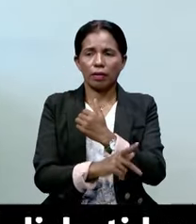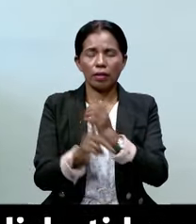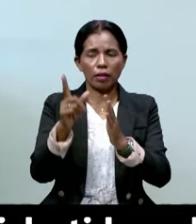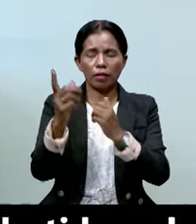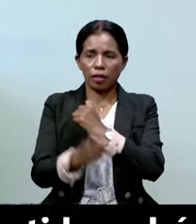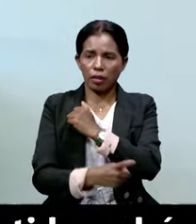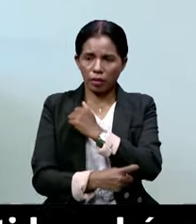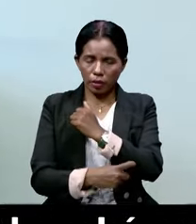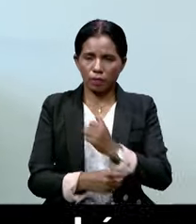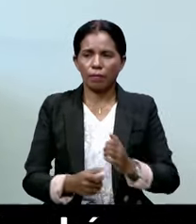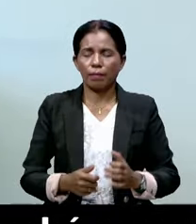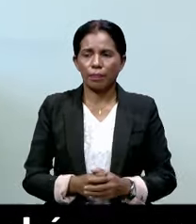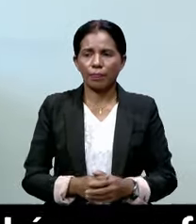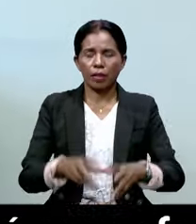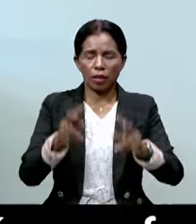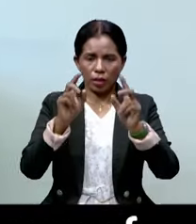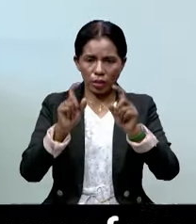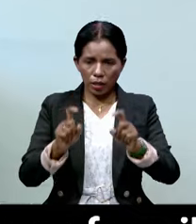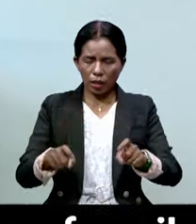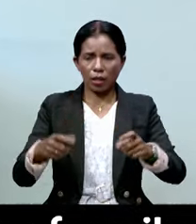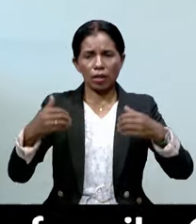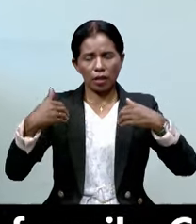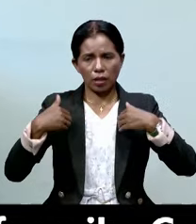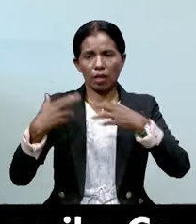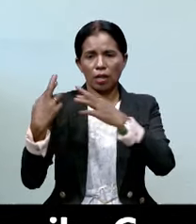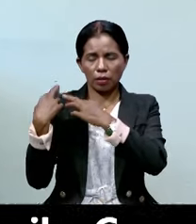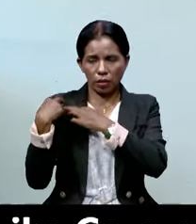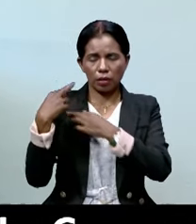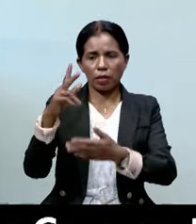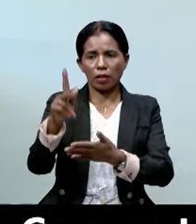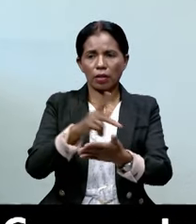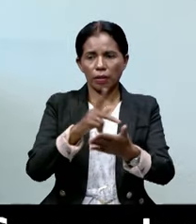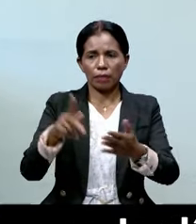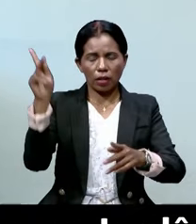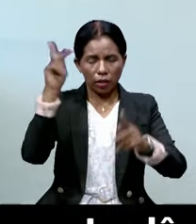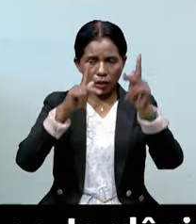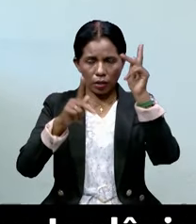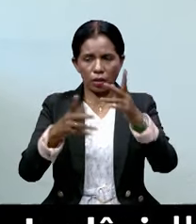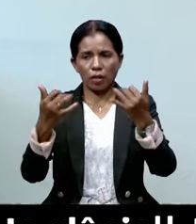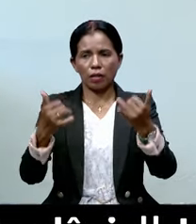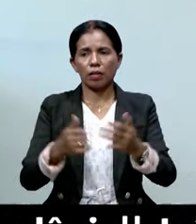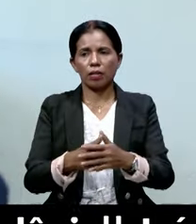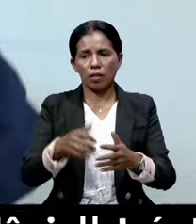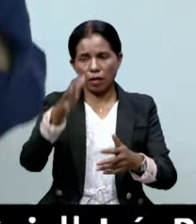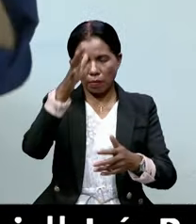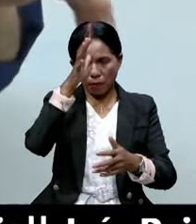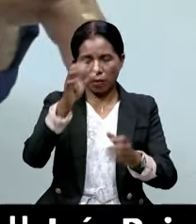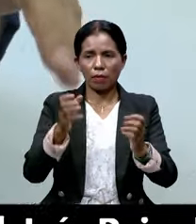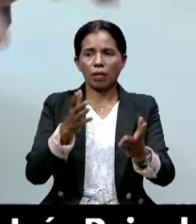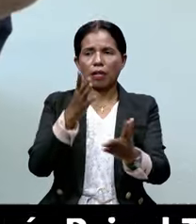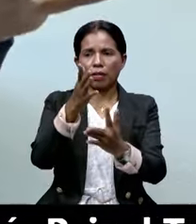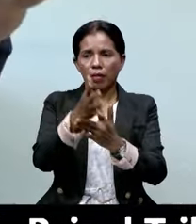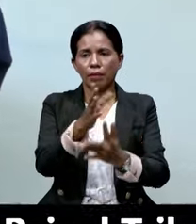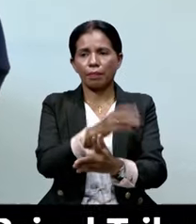nemos tem que ia responsabilidade criminal asa caso ida be agora acontece ni ina bele hatama civil contra